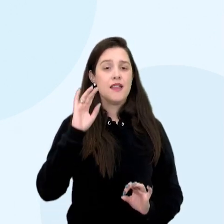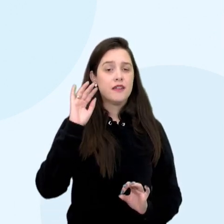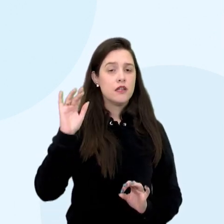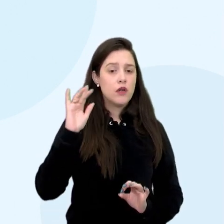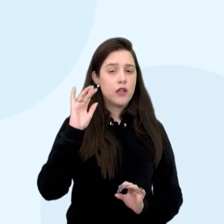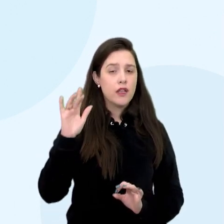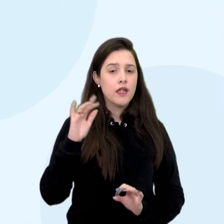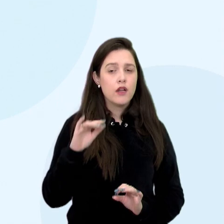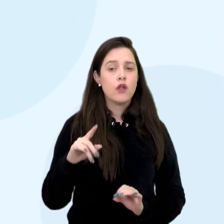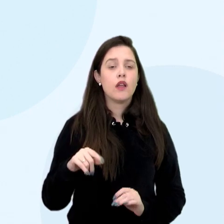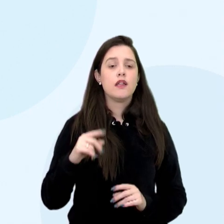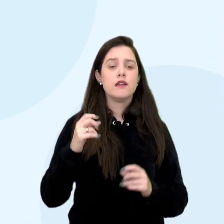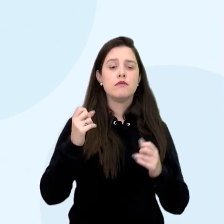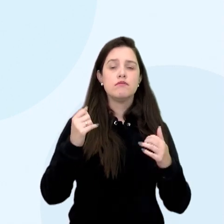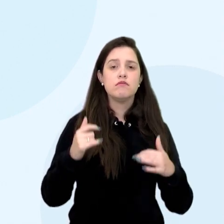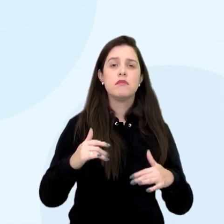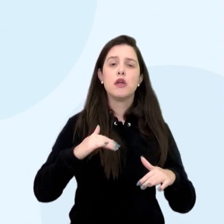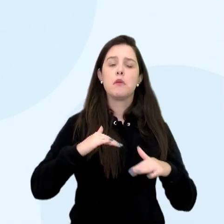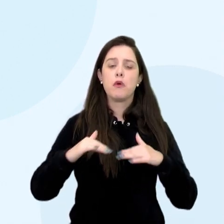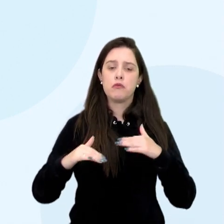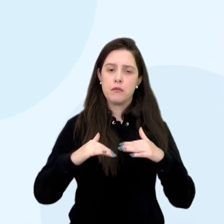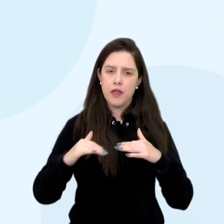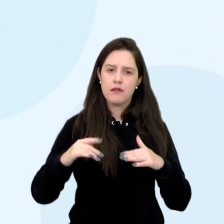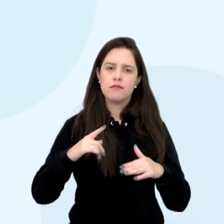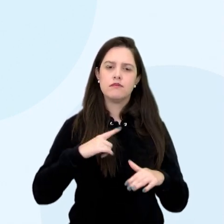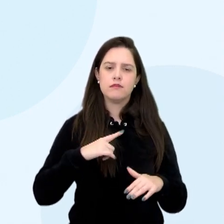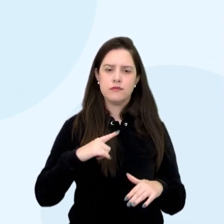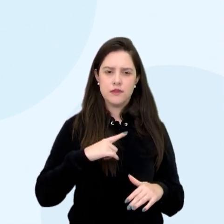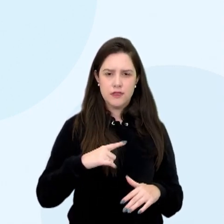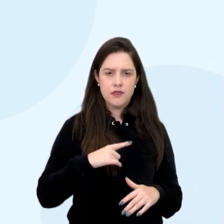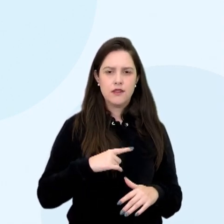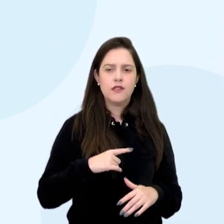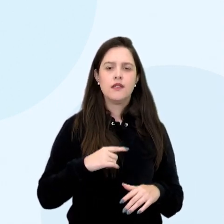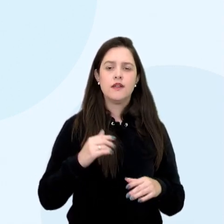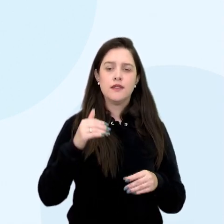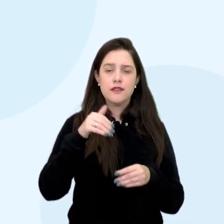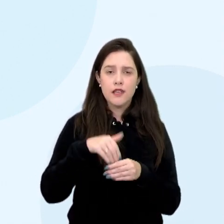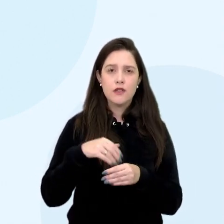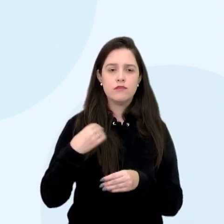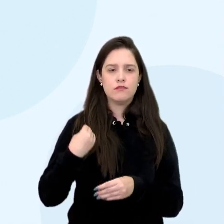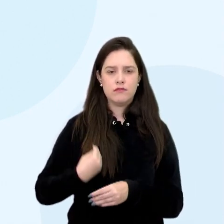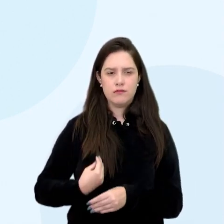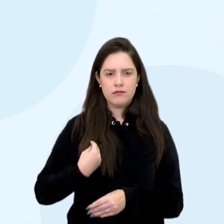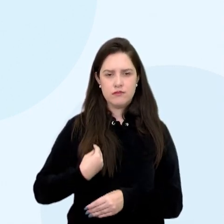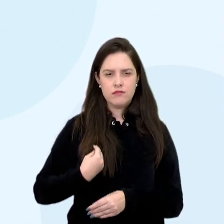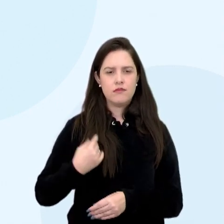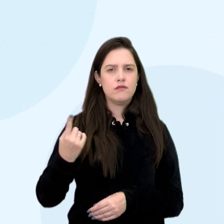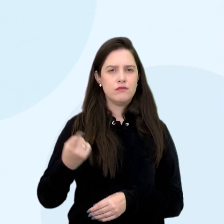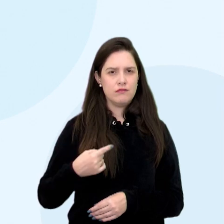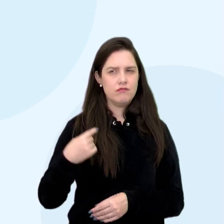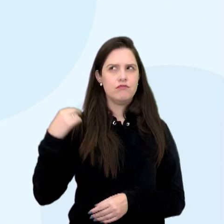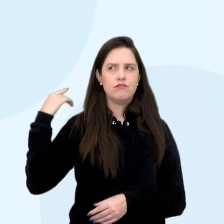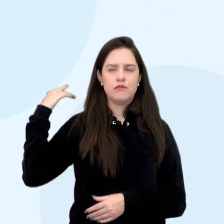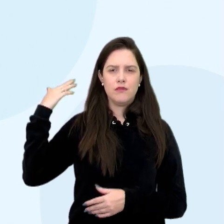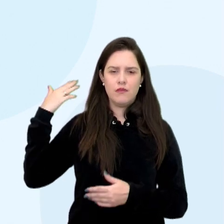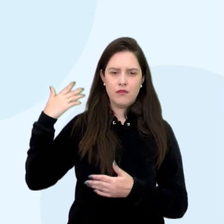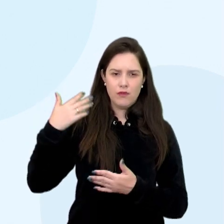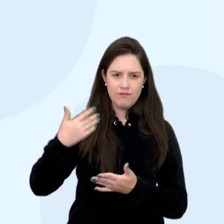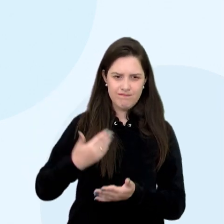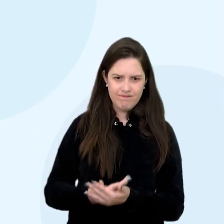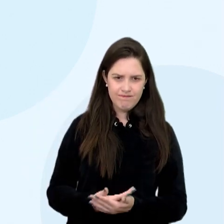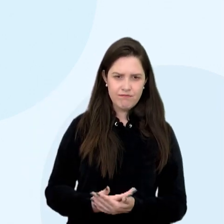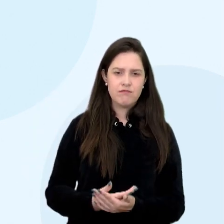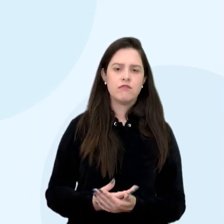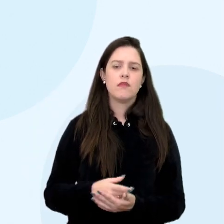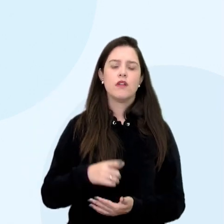dos continentes, existe um movimento, ainda que imperceptível, dentro de nossa vivência de tempo,